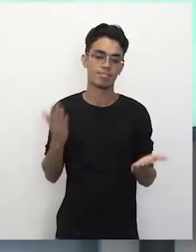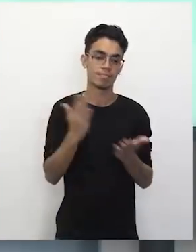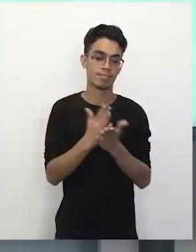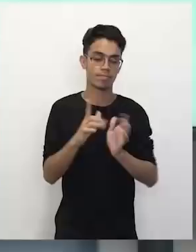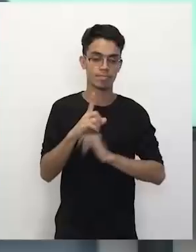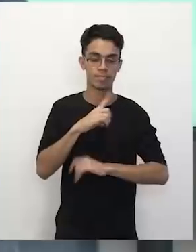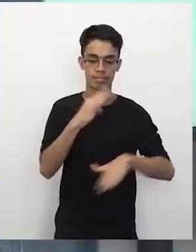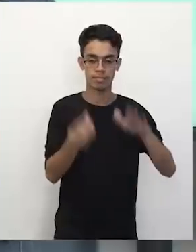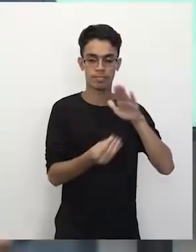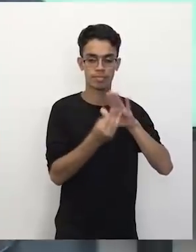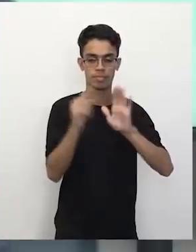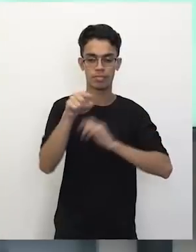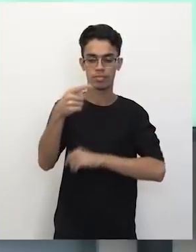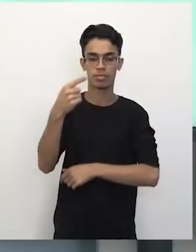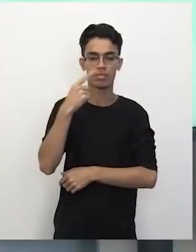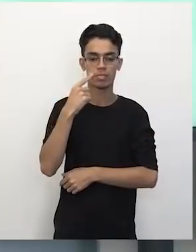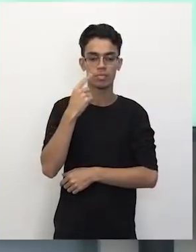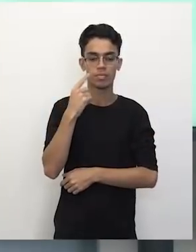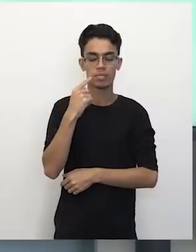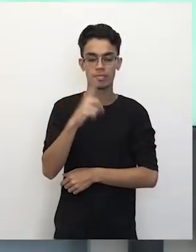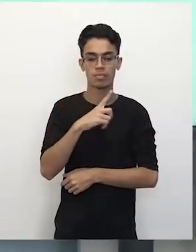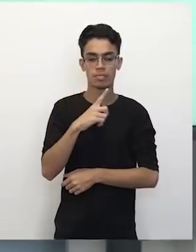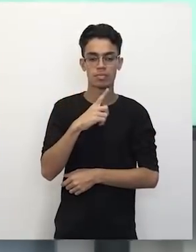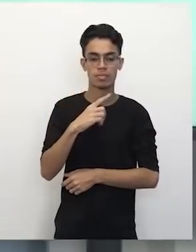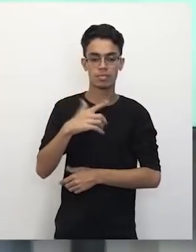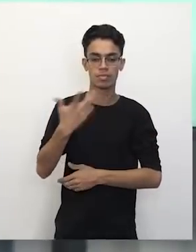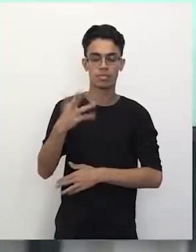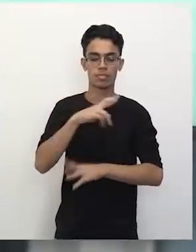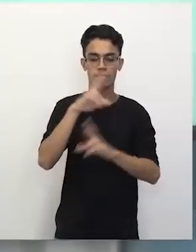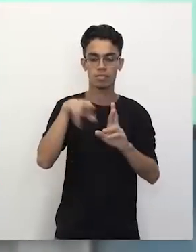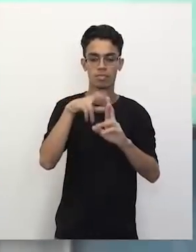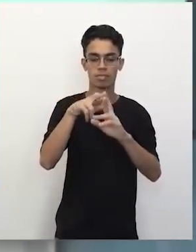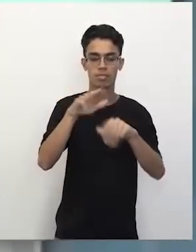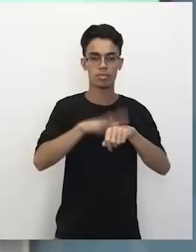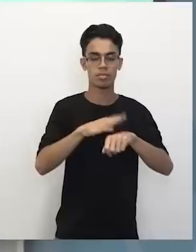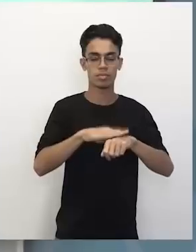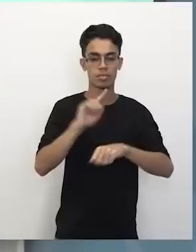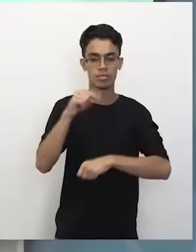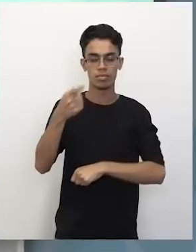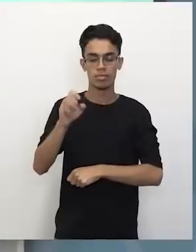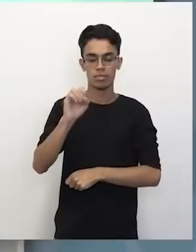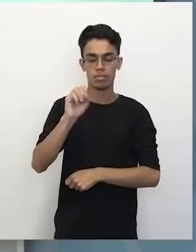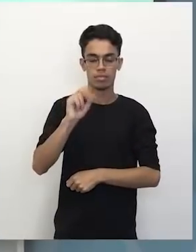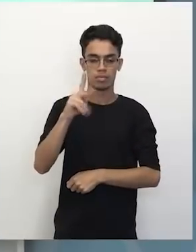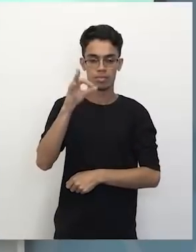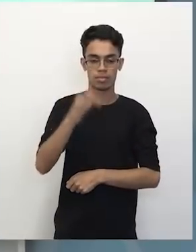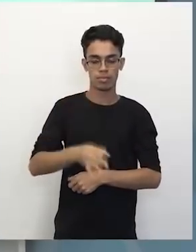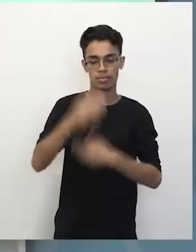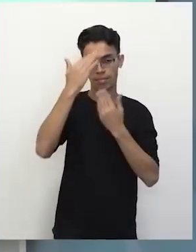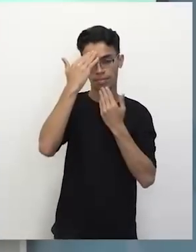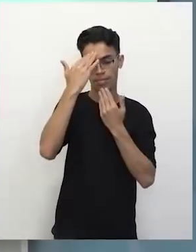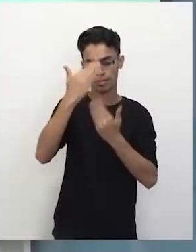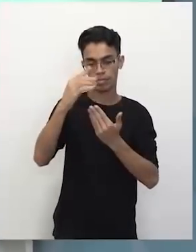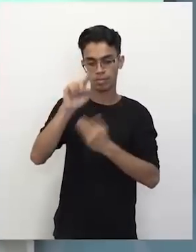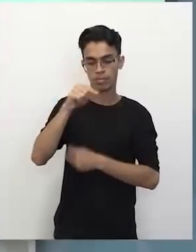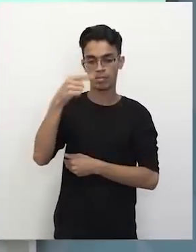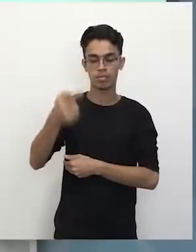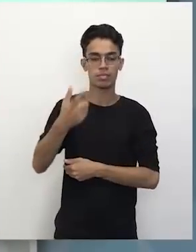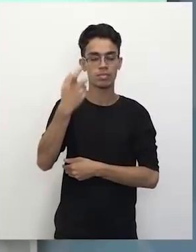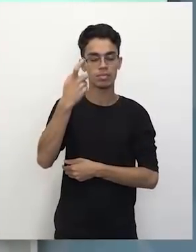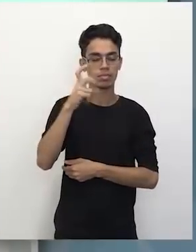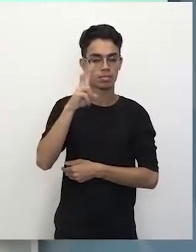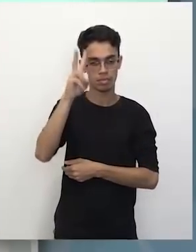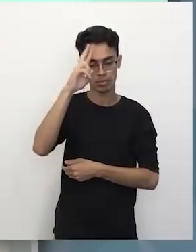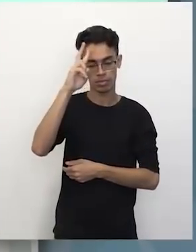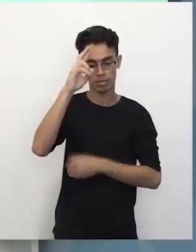aí no repositório, depois vocês assistem, tem essa referência para vocês fazerem aí depois, tá certo? Muito obrigada, eu vou retomar isso na